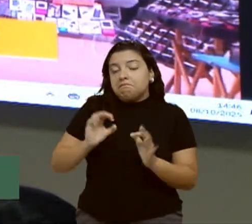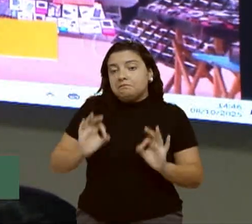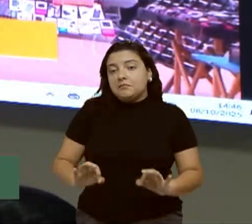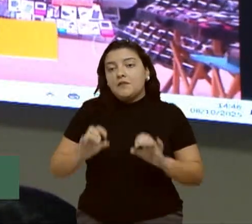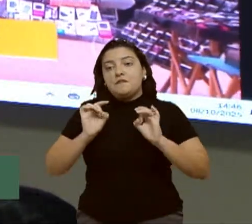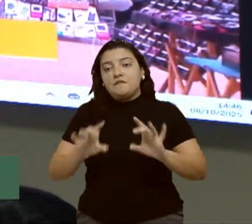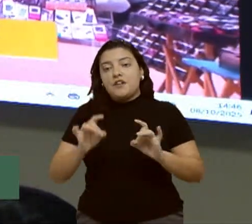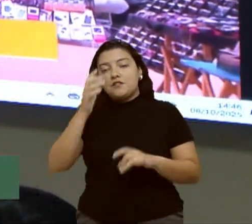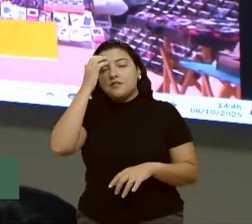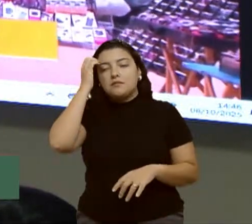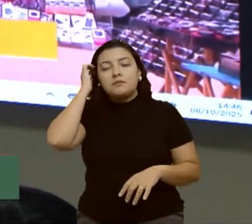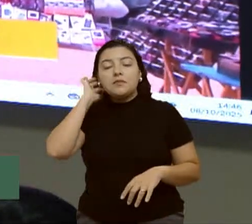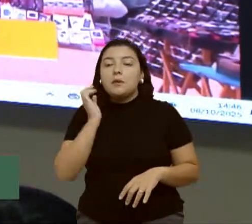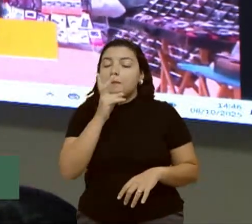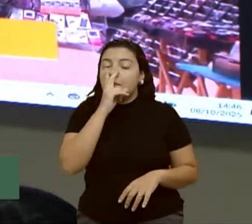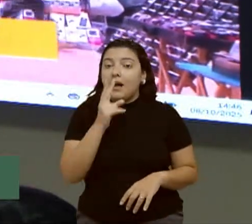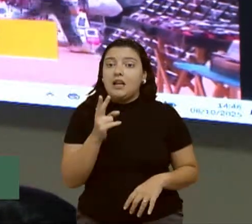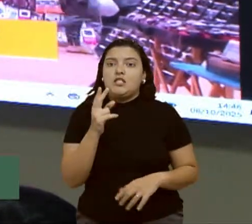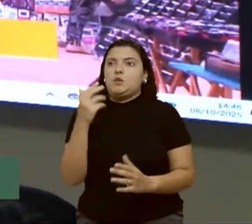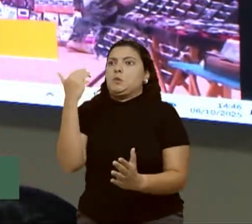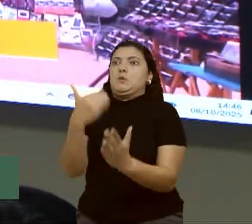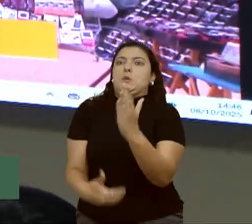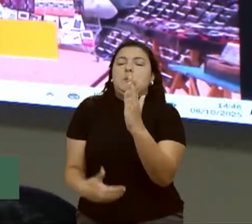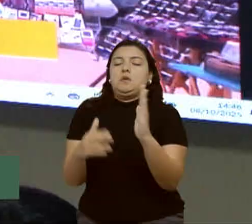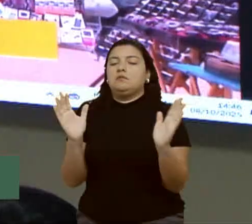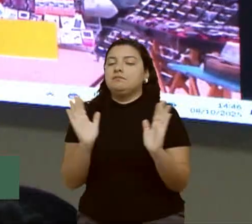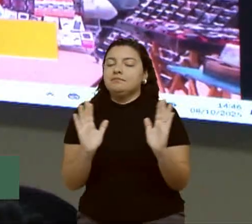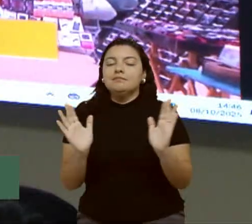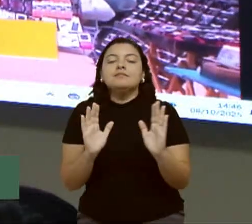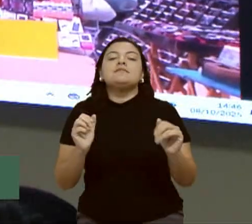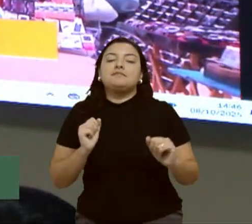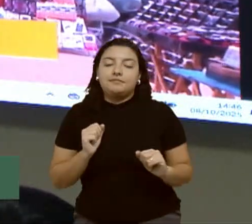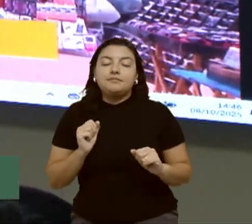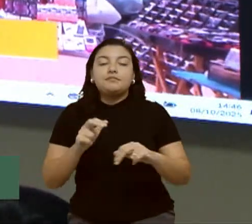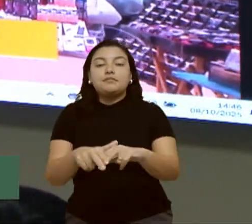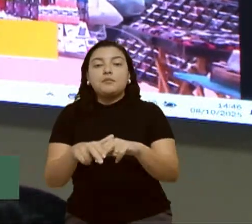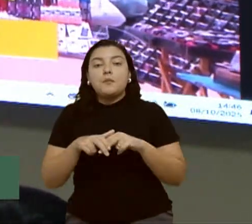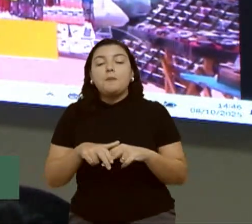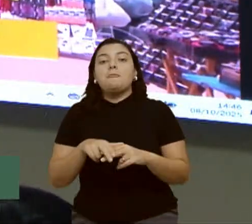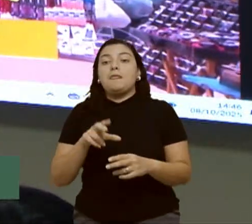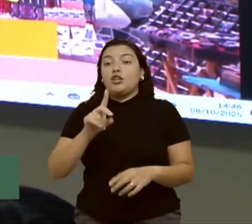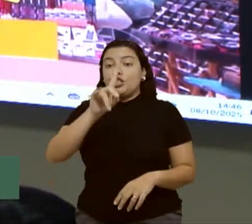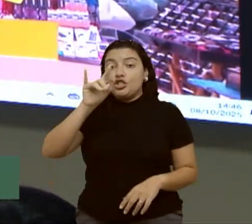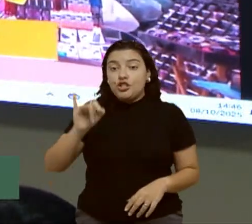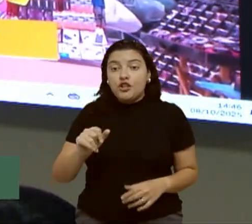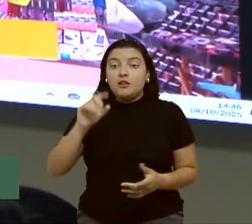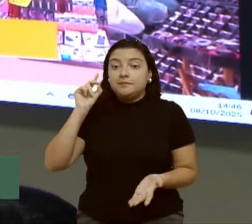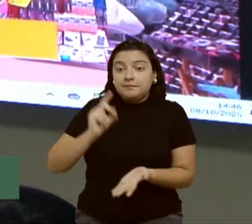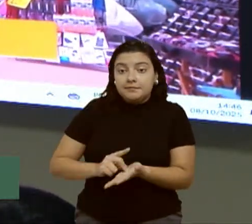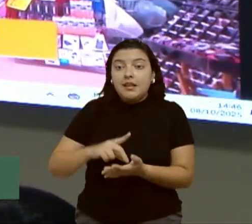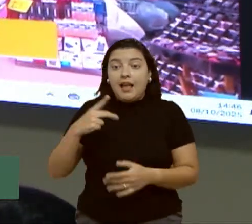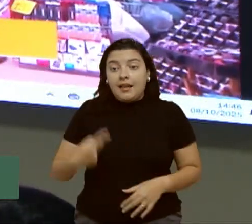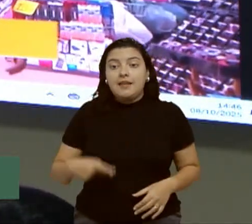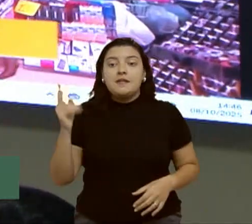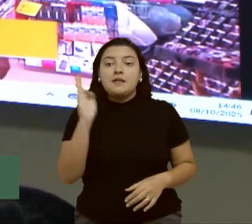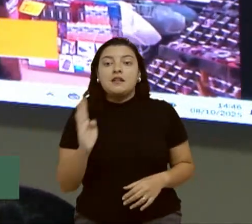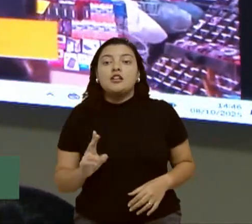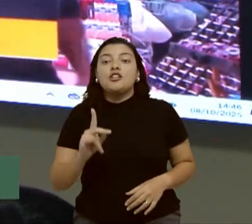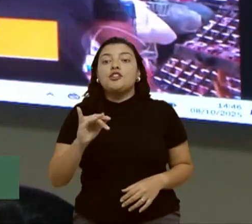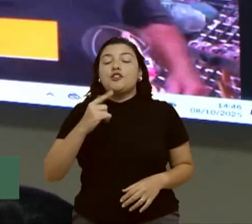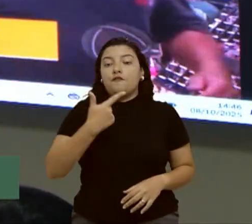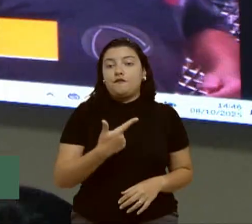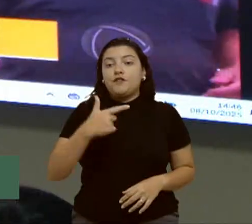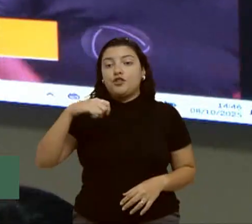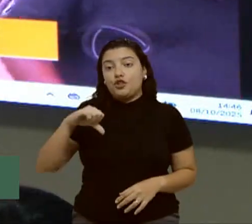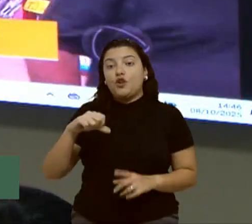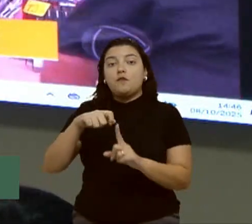vendido como se tivesse um grande desconto, uma grande promoção. A data oficial da Black Friday aqui no Brasil é no dia 29